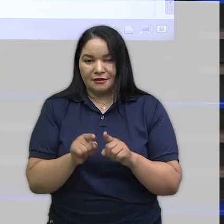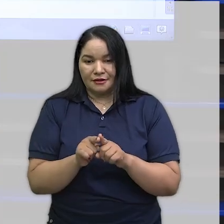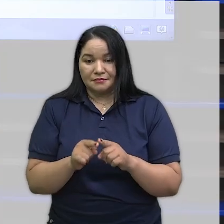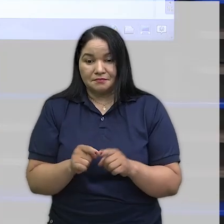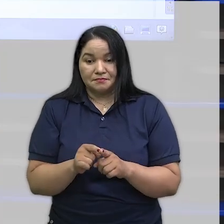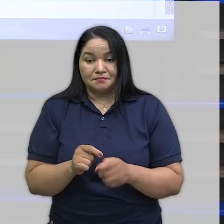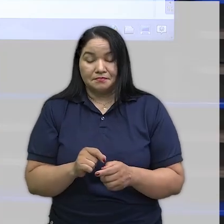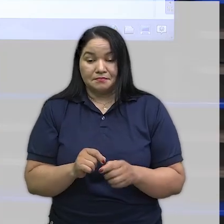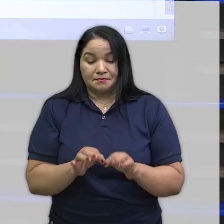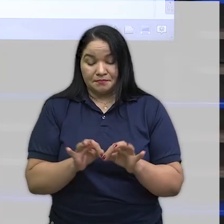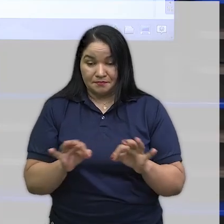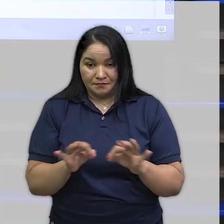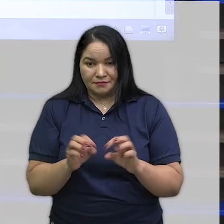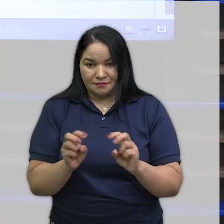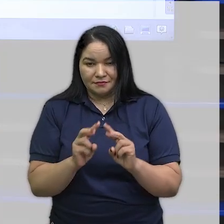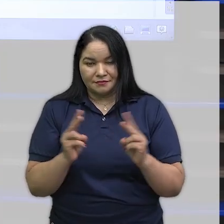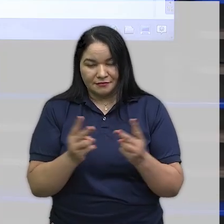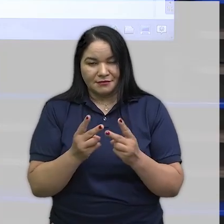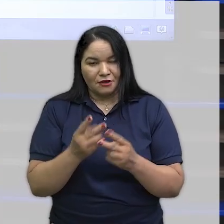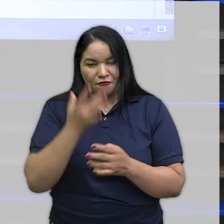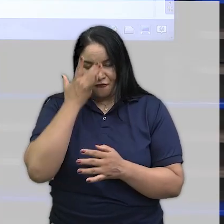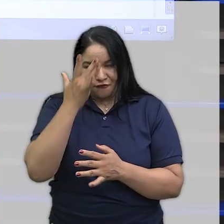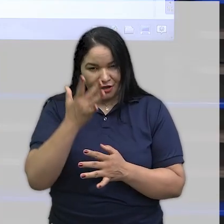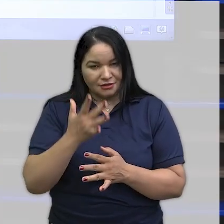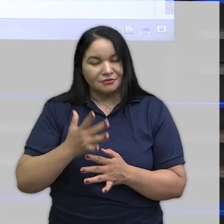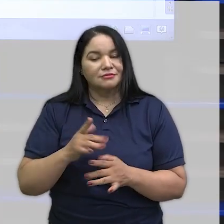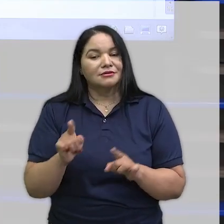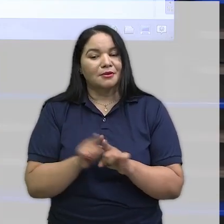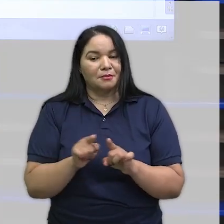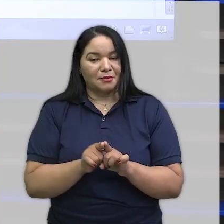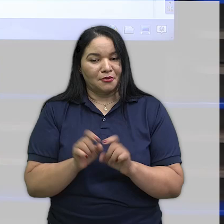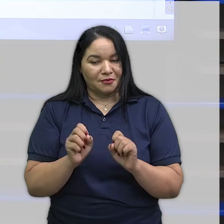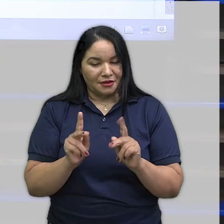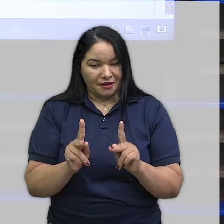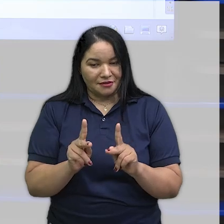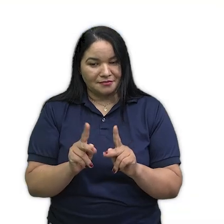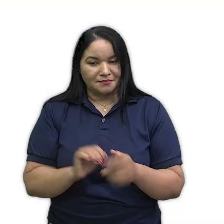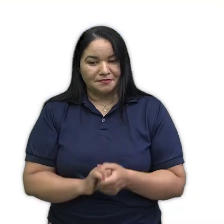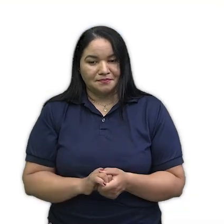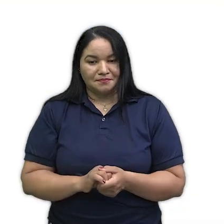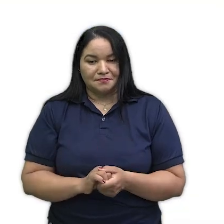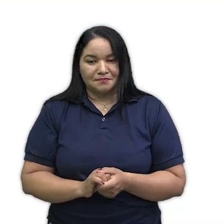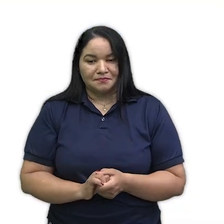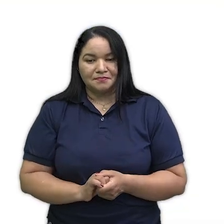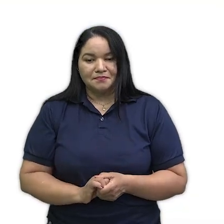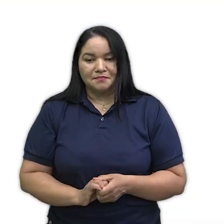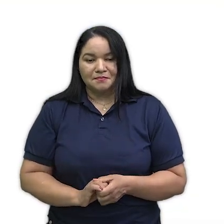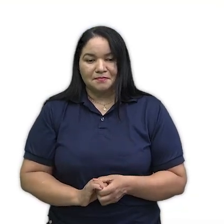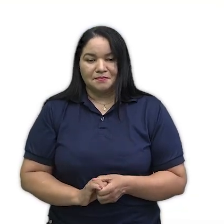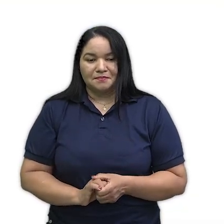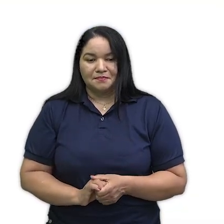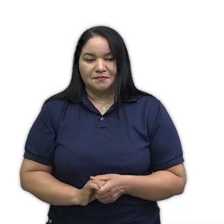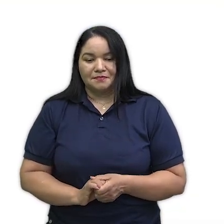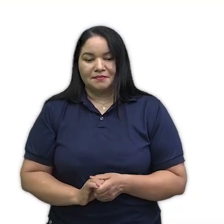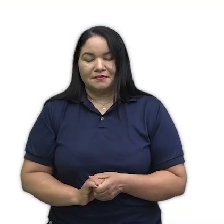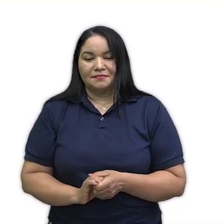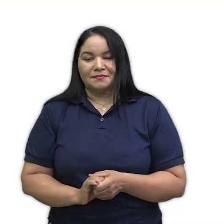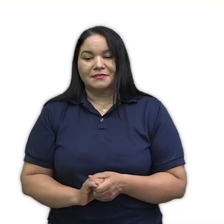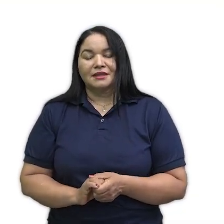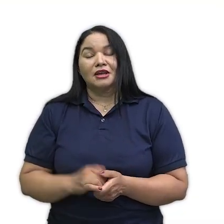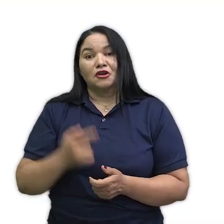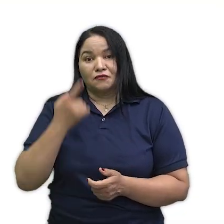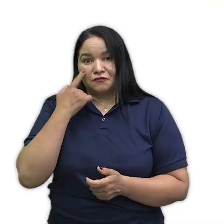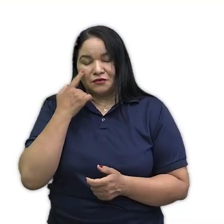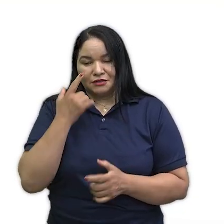é bem fácil de você resolver, tá certo? Bem intuitiva também. Vamos voltar à nossa cartela? Se eu peço, então,